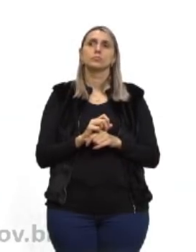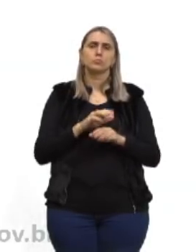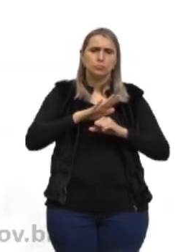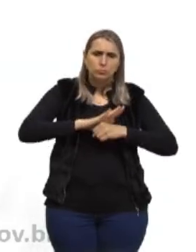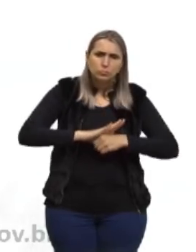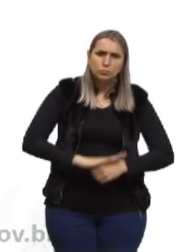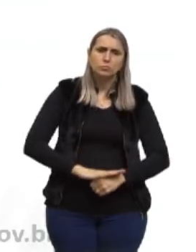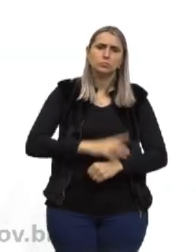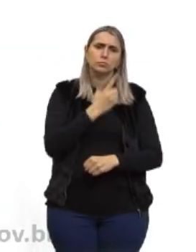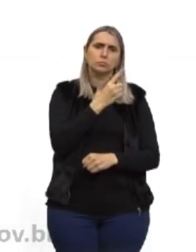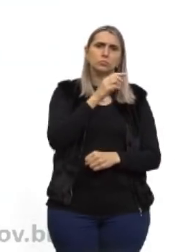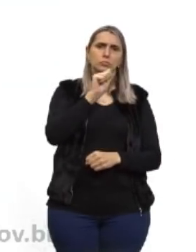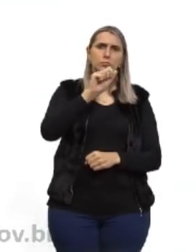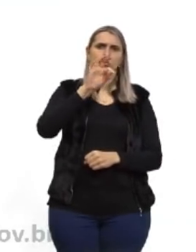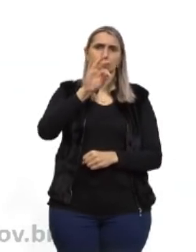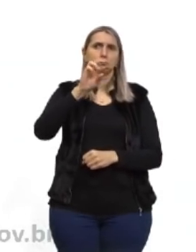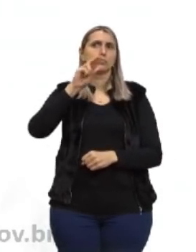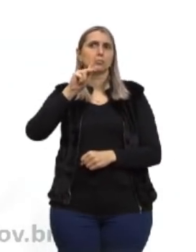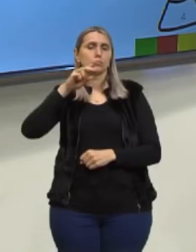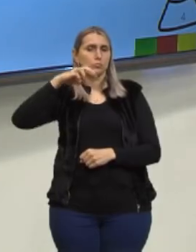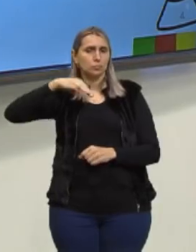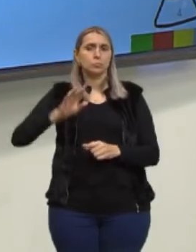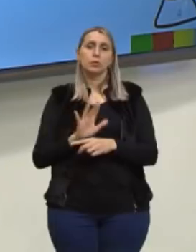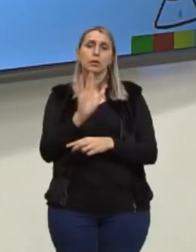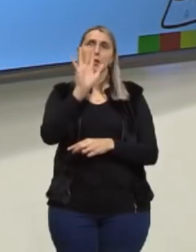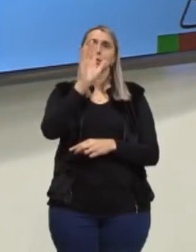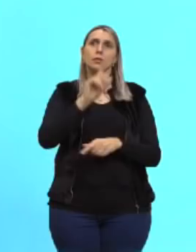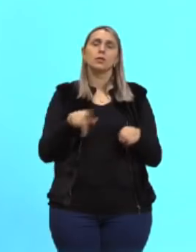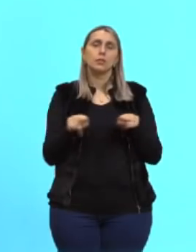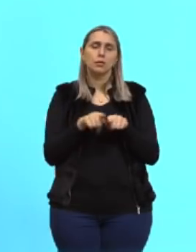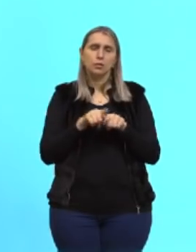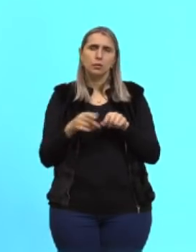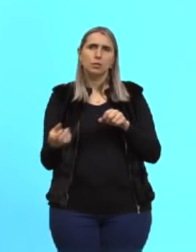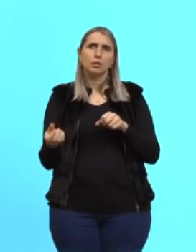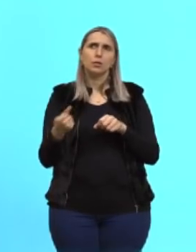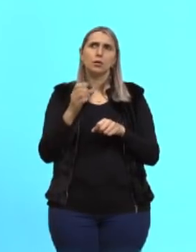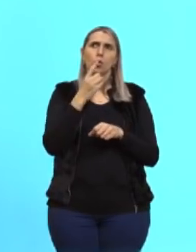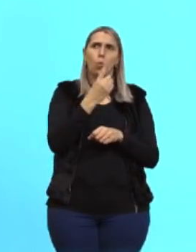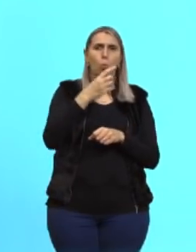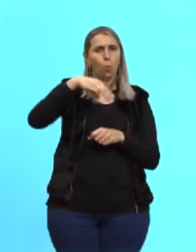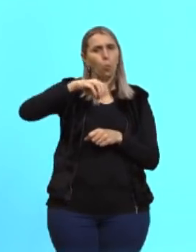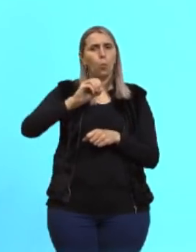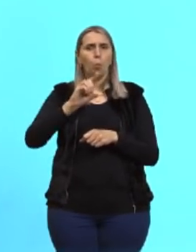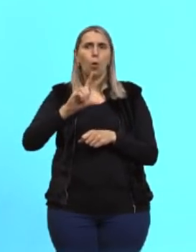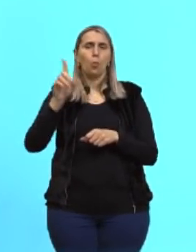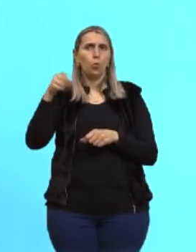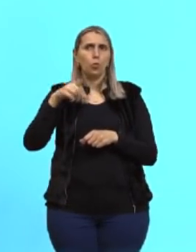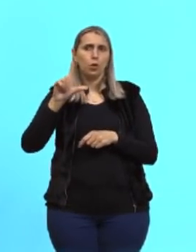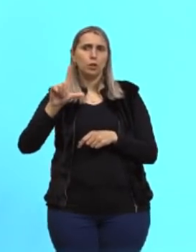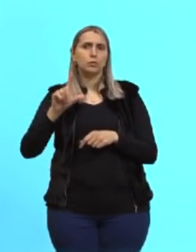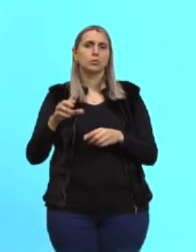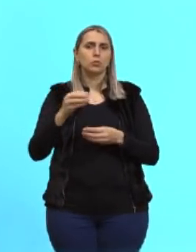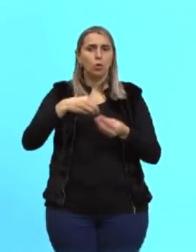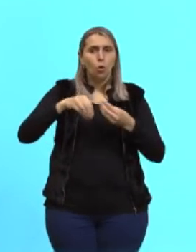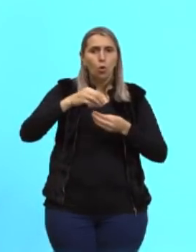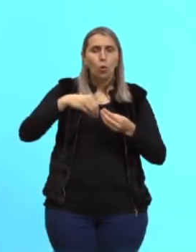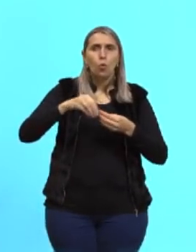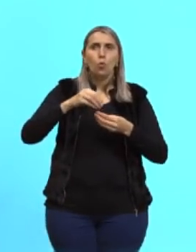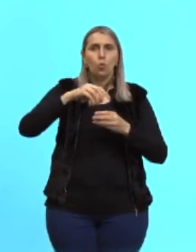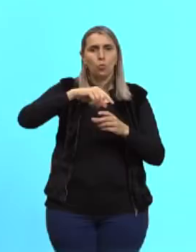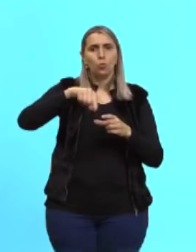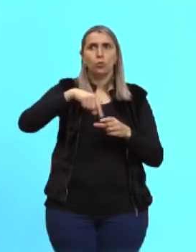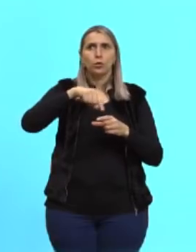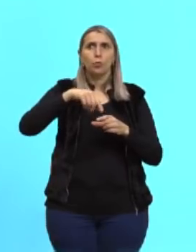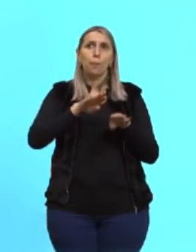pressão de 1 atm para gases e na concentração de um ou polito no caso de soluções que são as